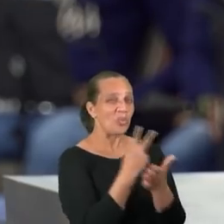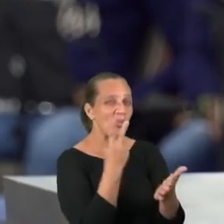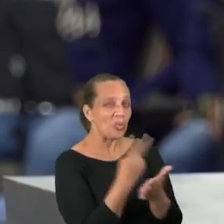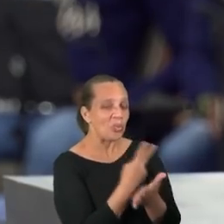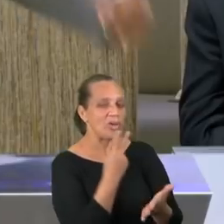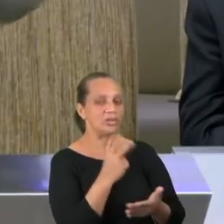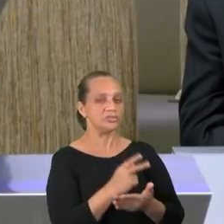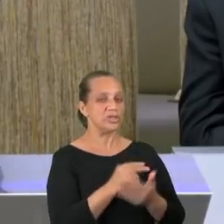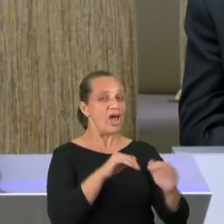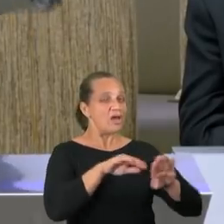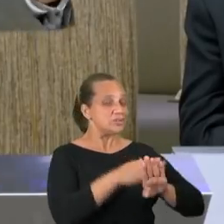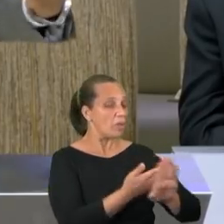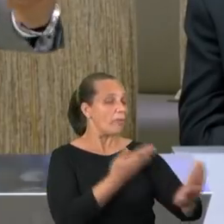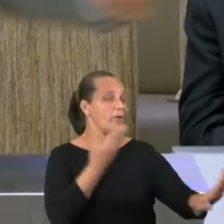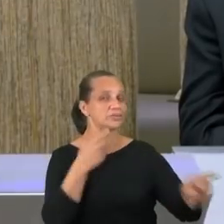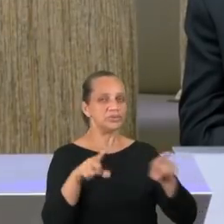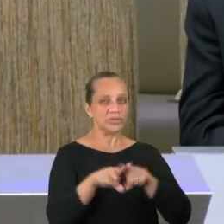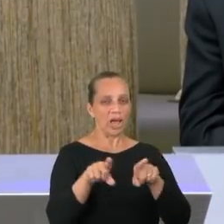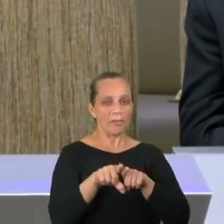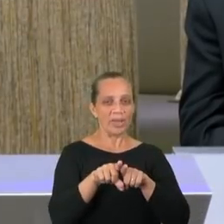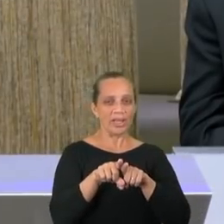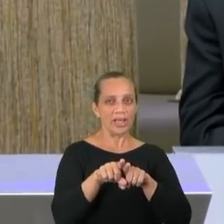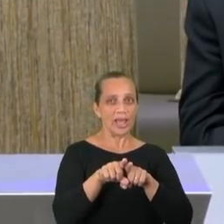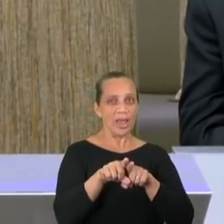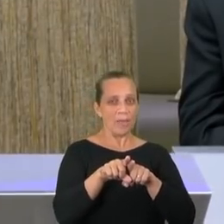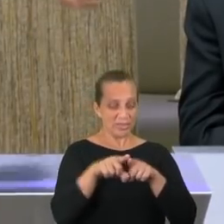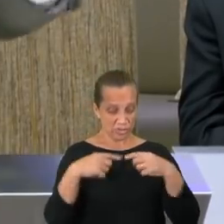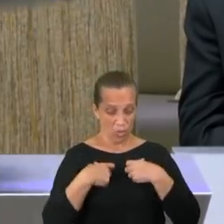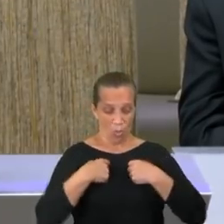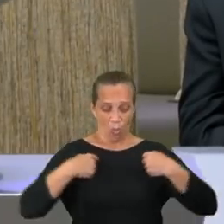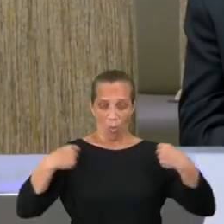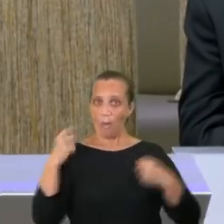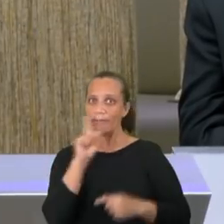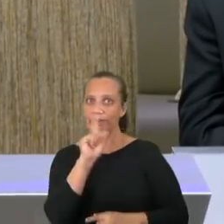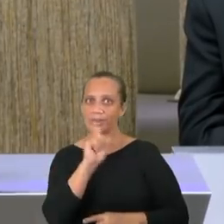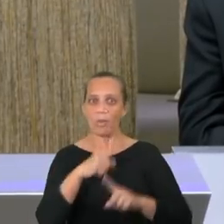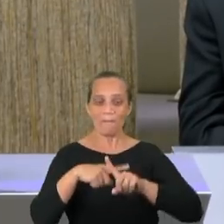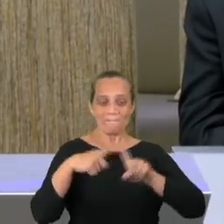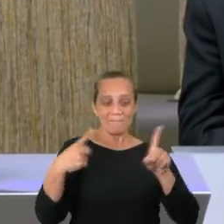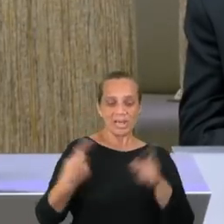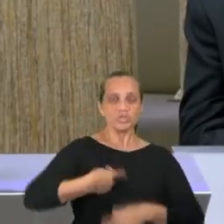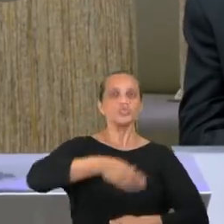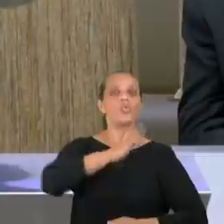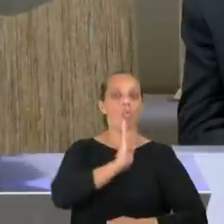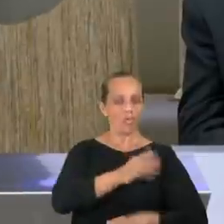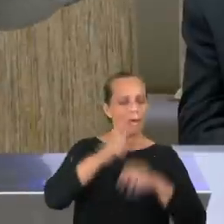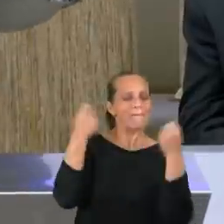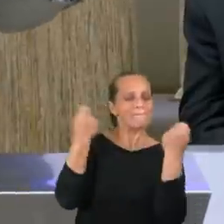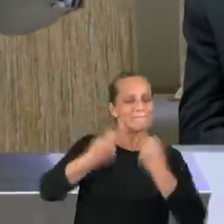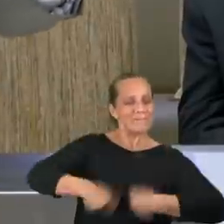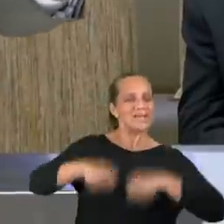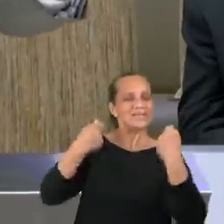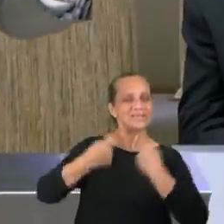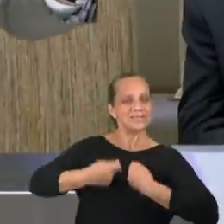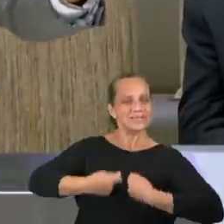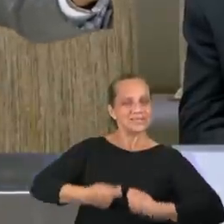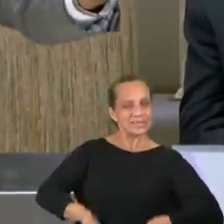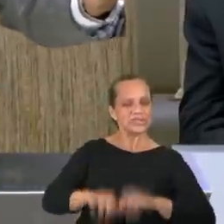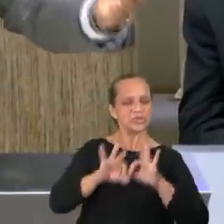apostasia. Aí, rasgai, não as vossas vestes, mas rasgai o vosso